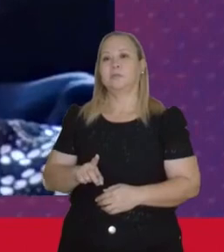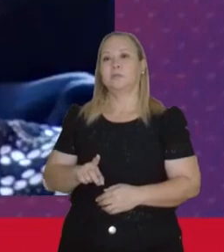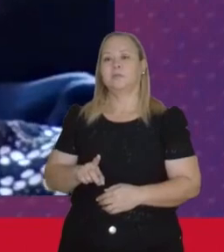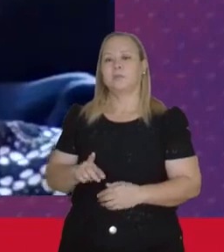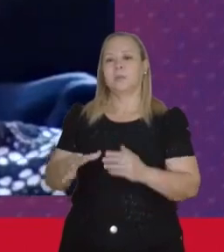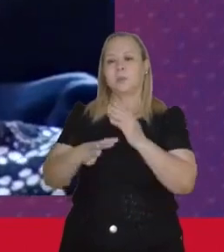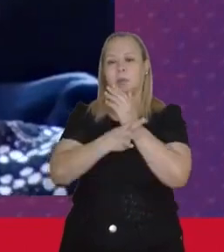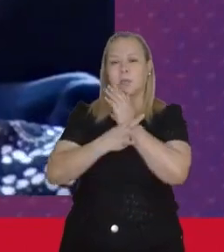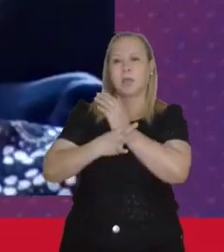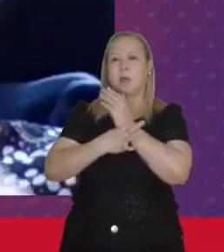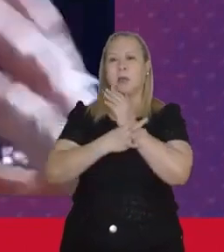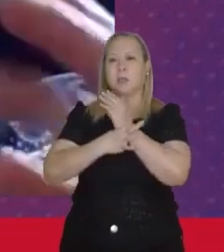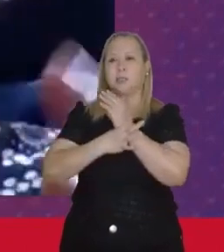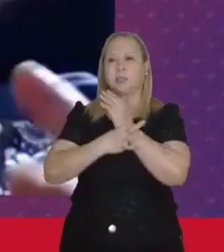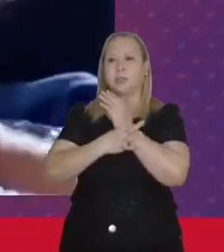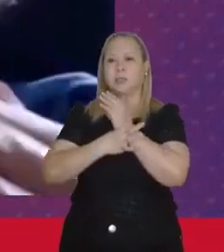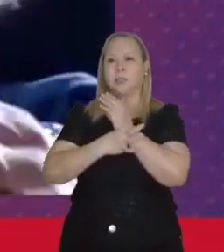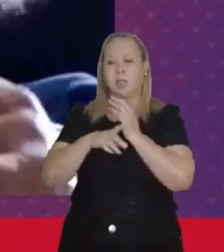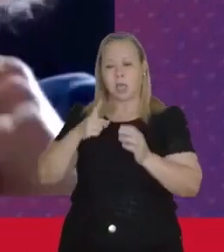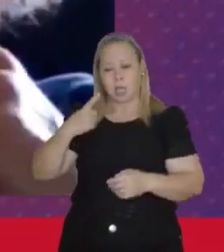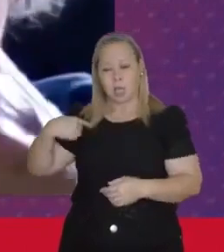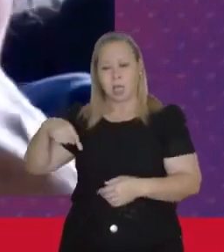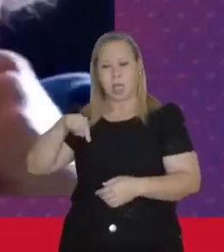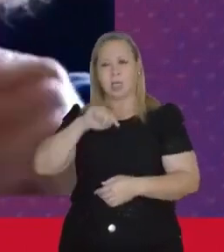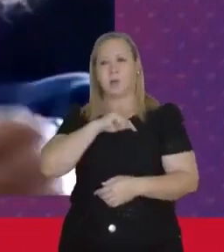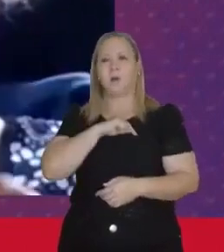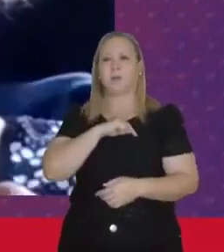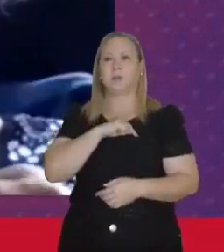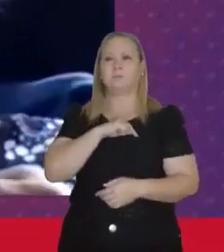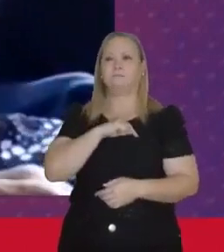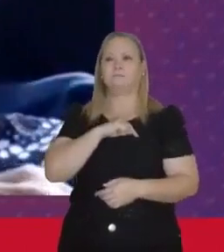que garante a nossa